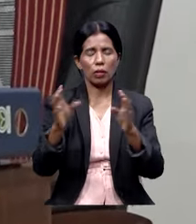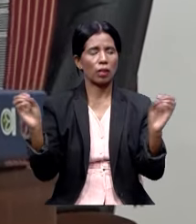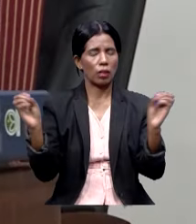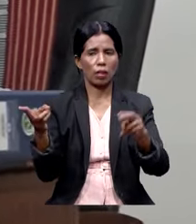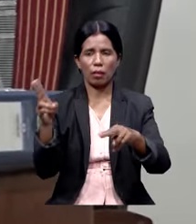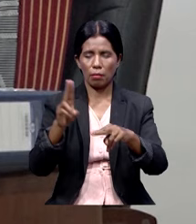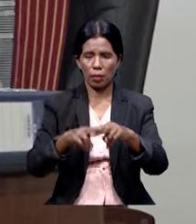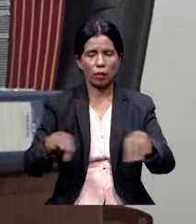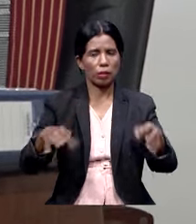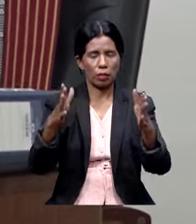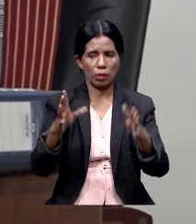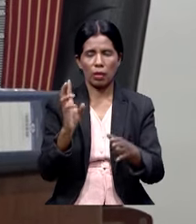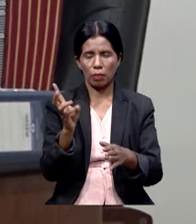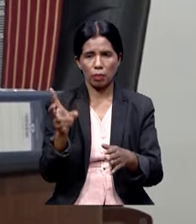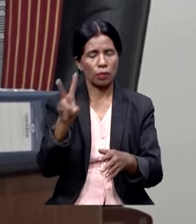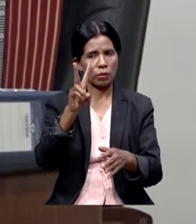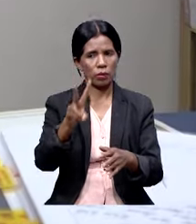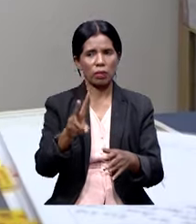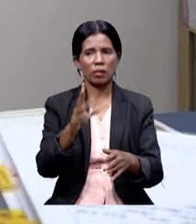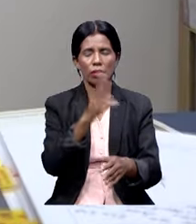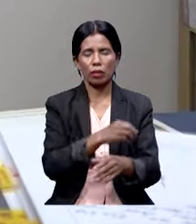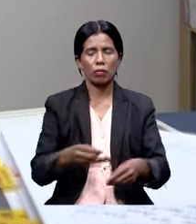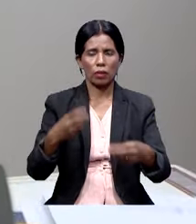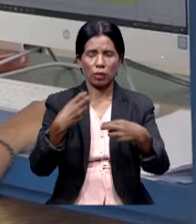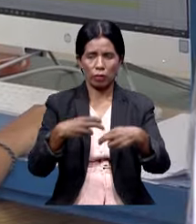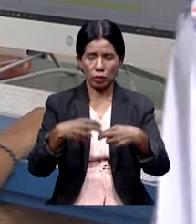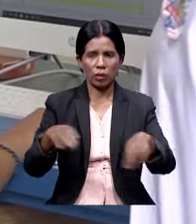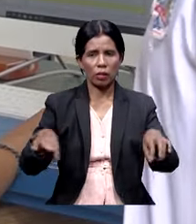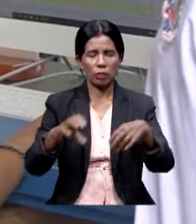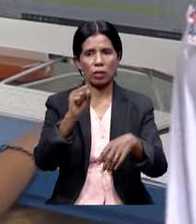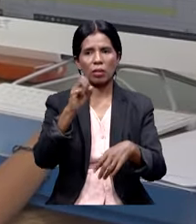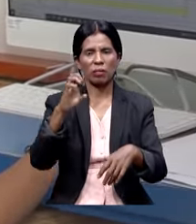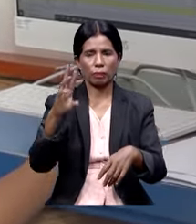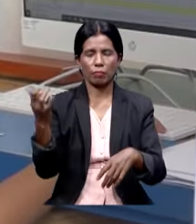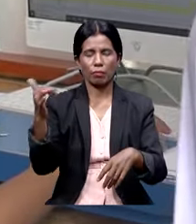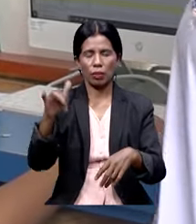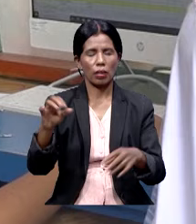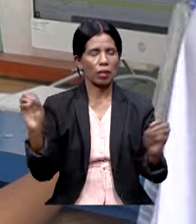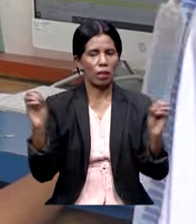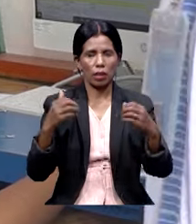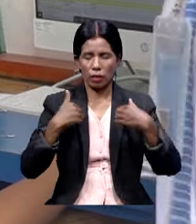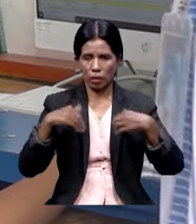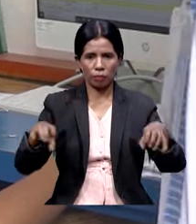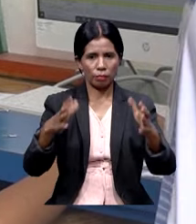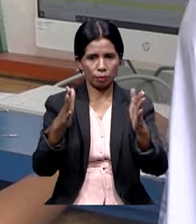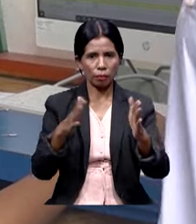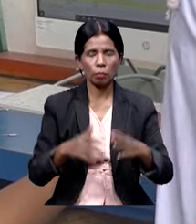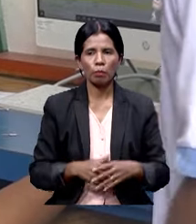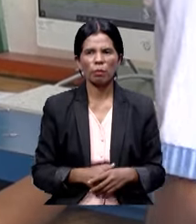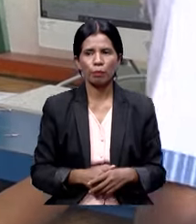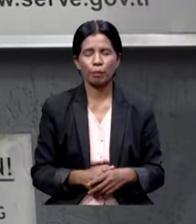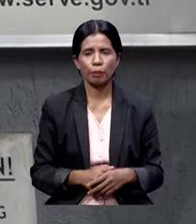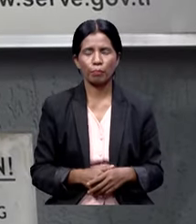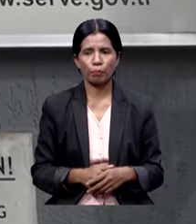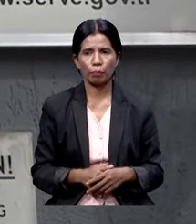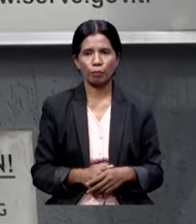estender contrato funcionário na Inenul Recenrua, né? Mas se prejudica serviço serve, também dá, né? Se há menos recurso humano. De 29 de